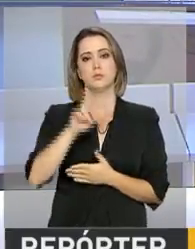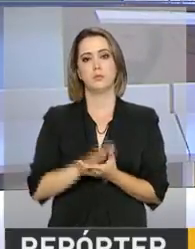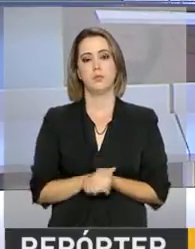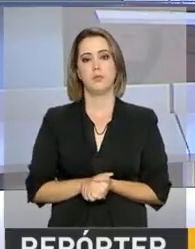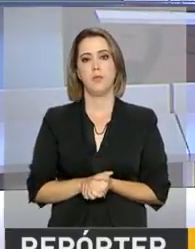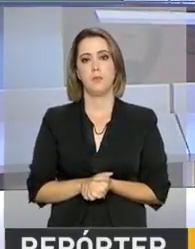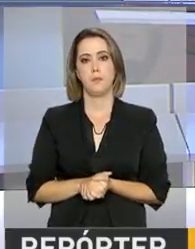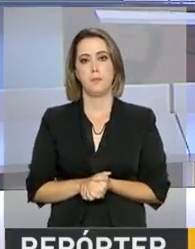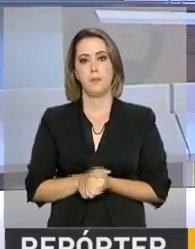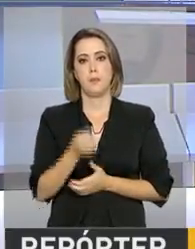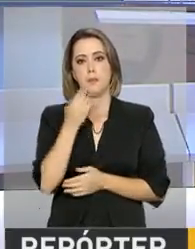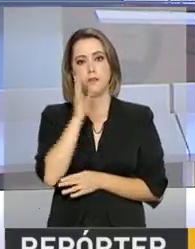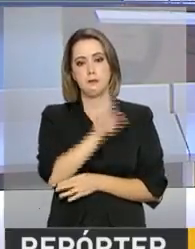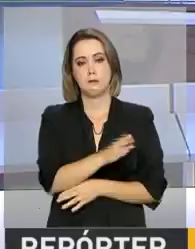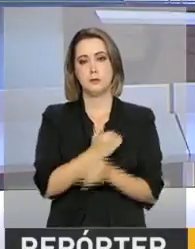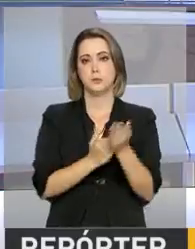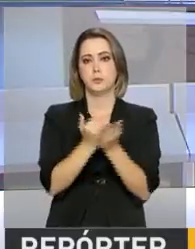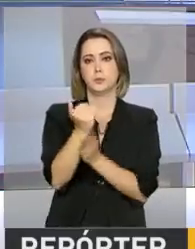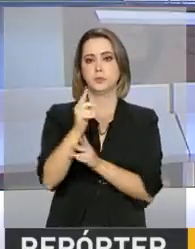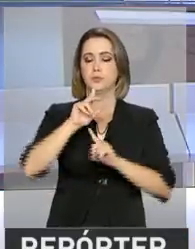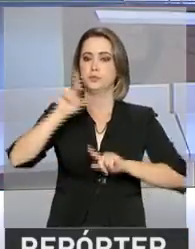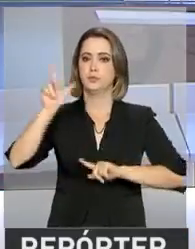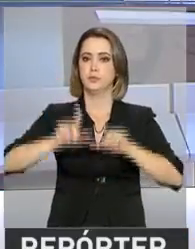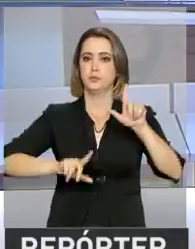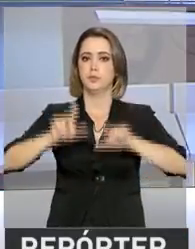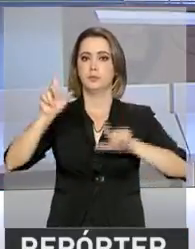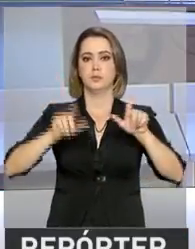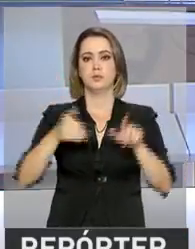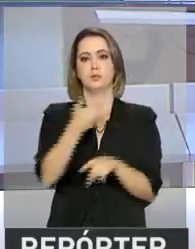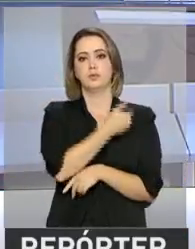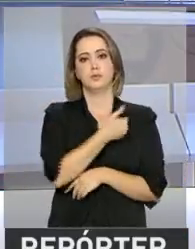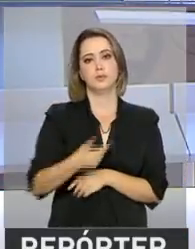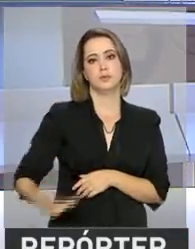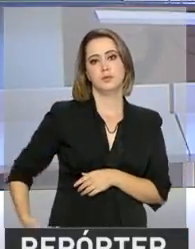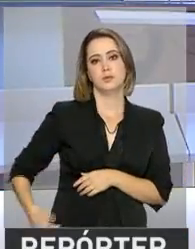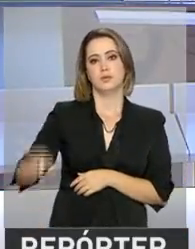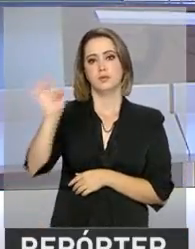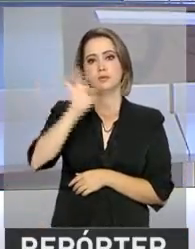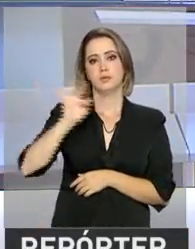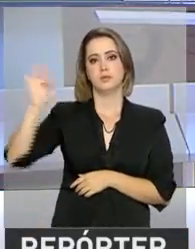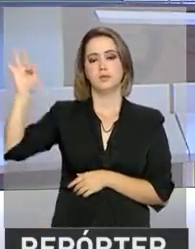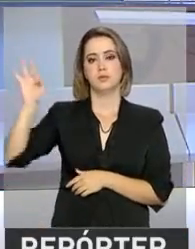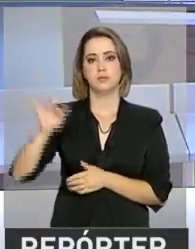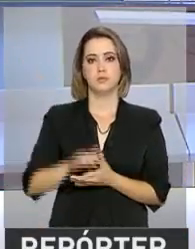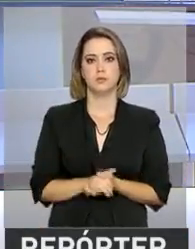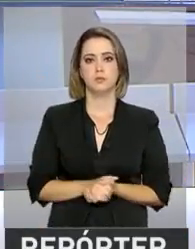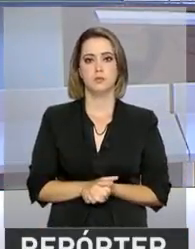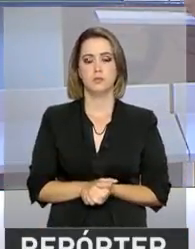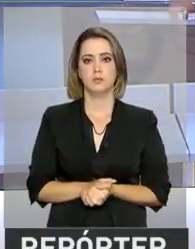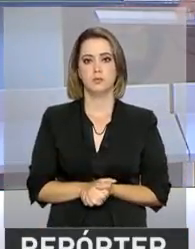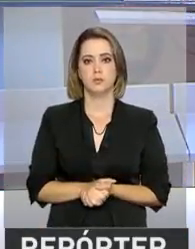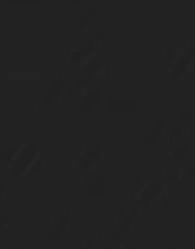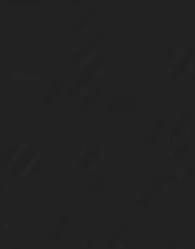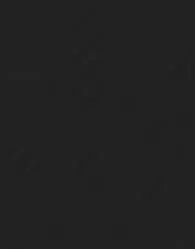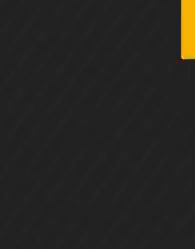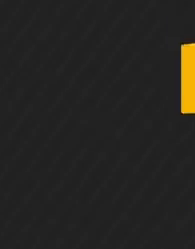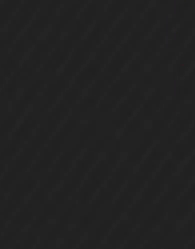nbr uma ótima tarde pra você continue com a gente aqui na nbr a tv do governo federal